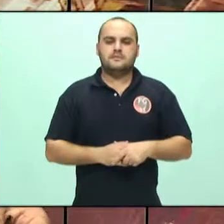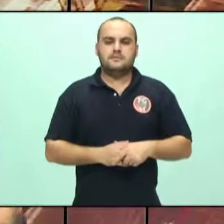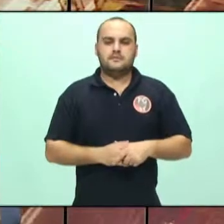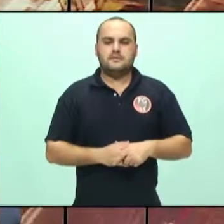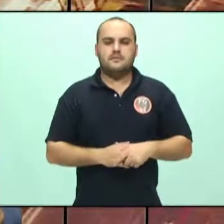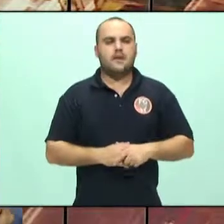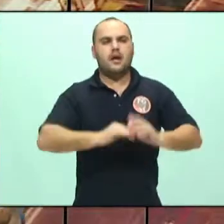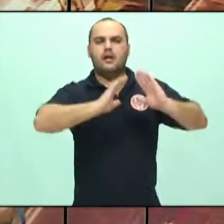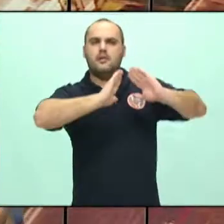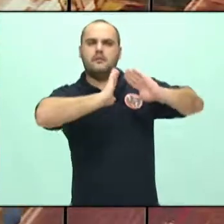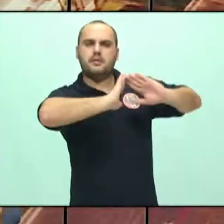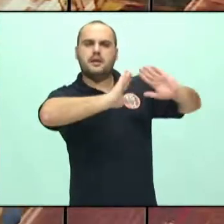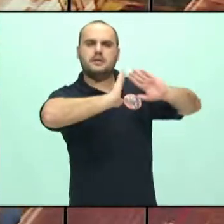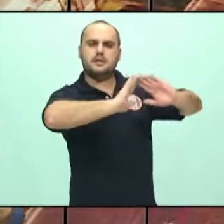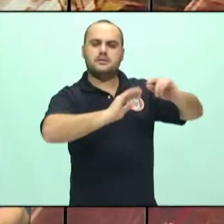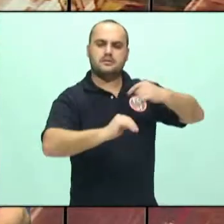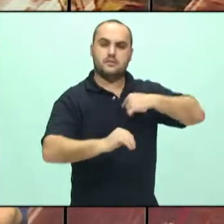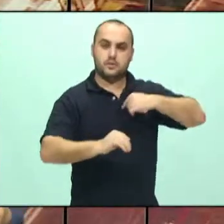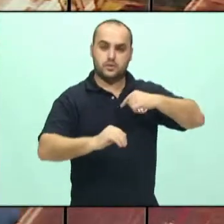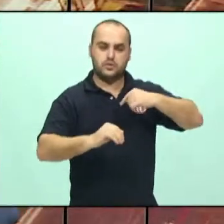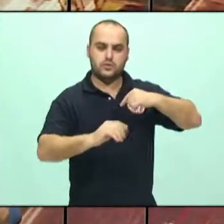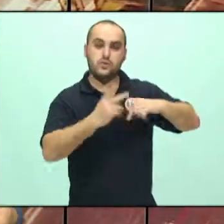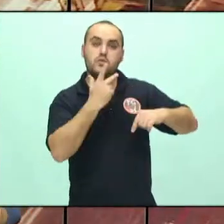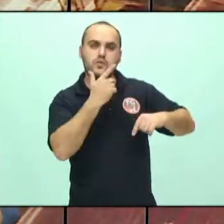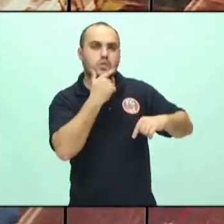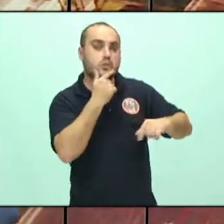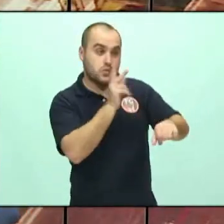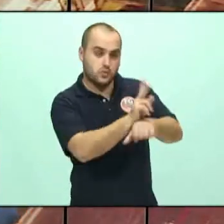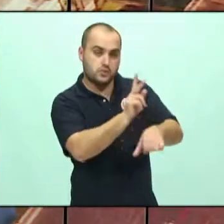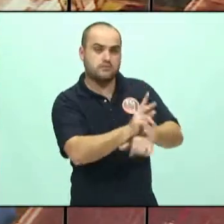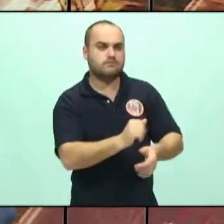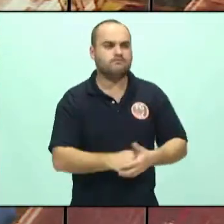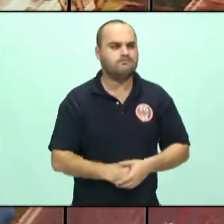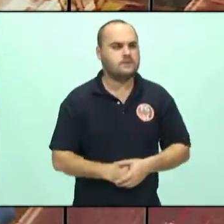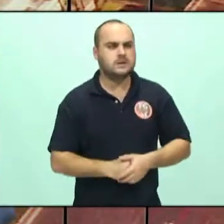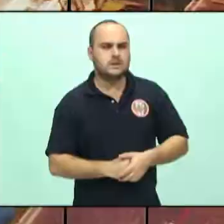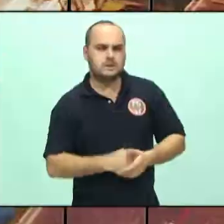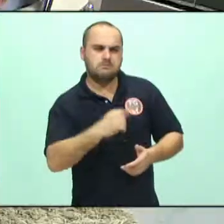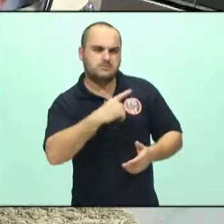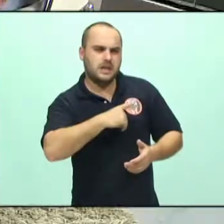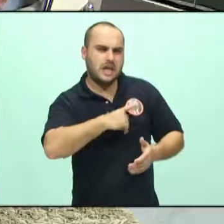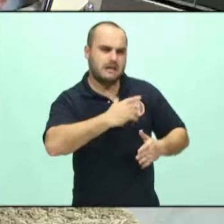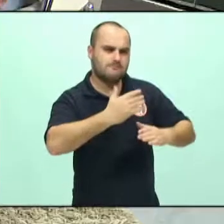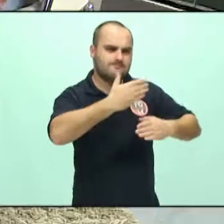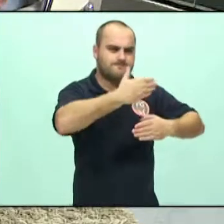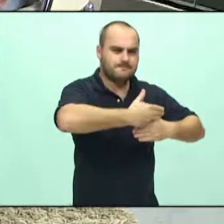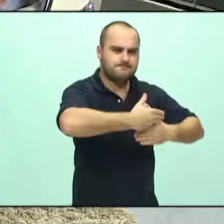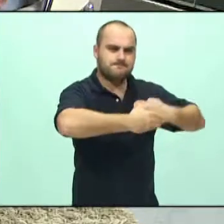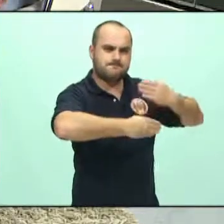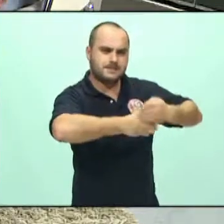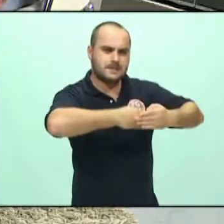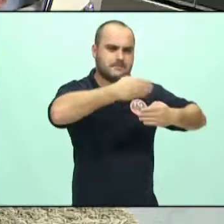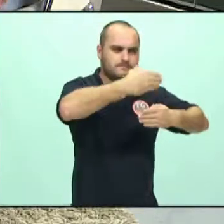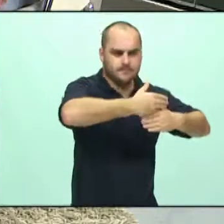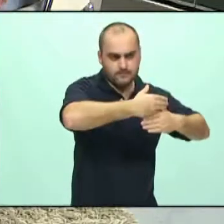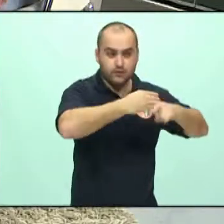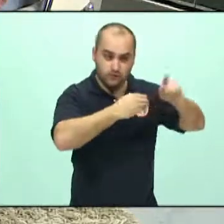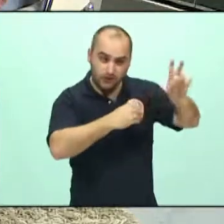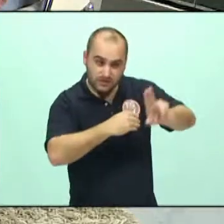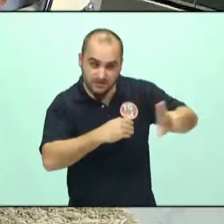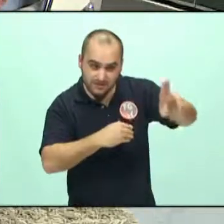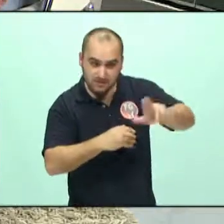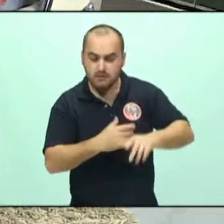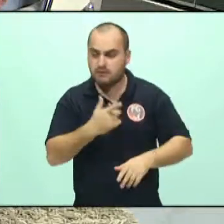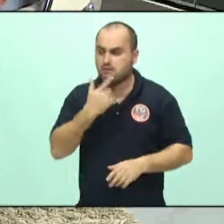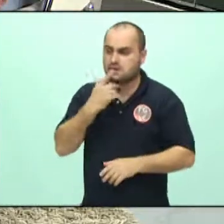me pediram, o zelador do condomínio, o senhor não tem alguns tijolos lá? Tem um montinho de tijolos lá, o senhor vai ocupar? Não